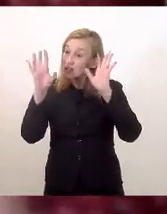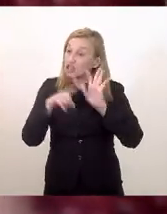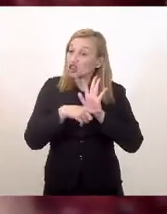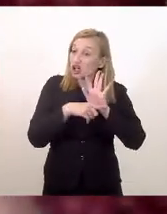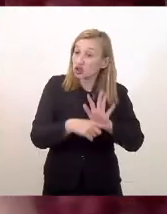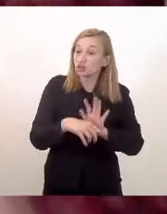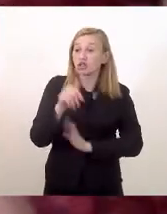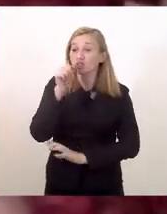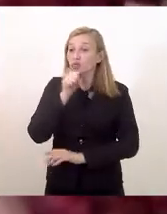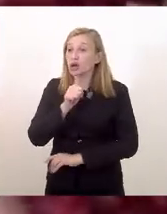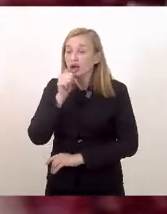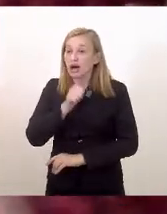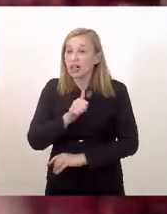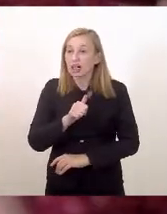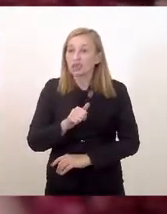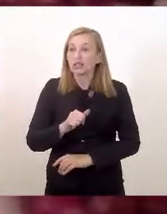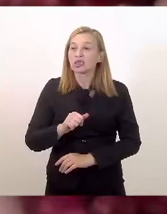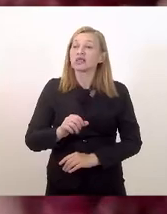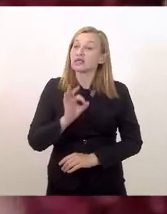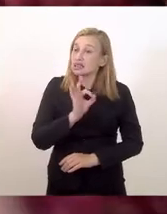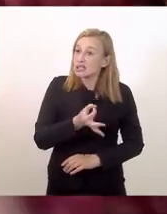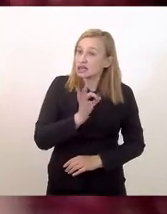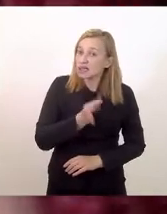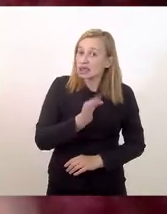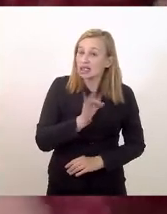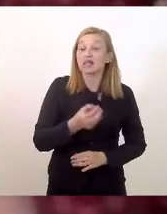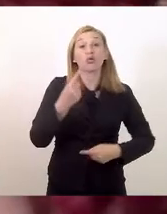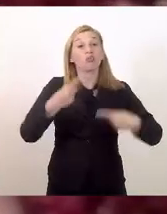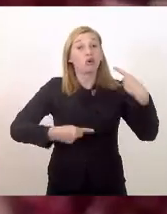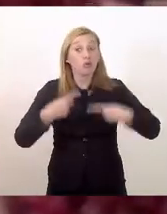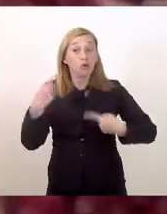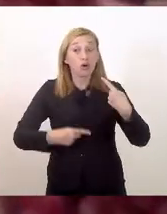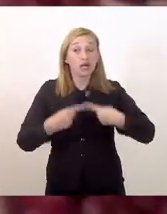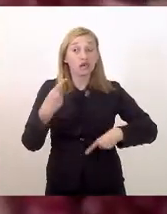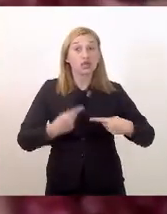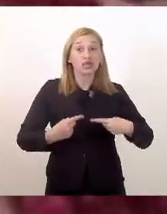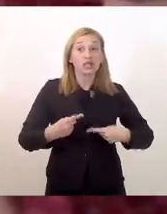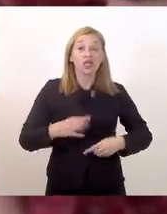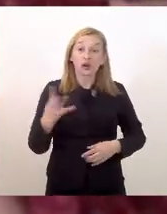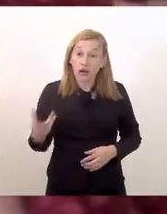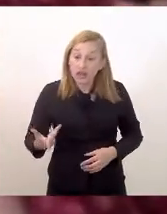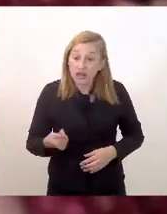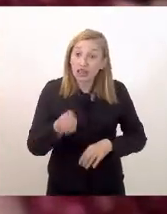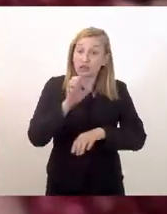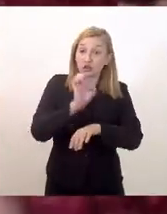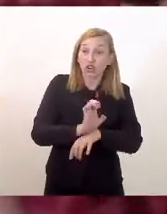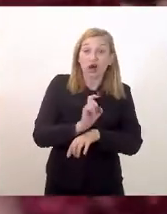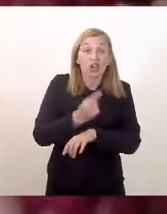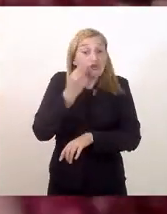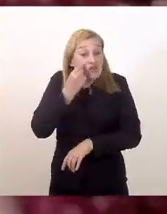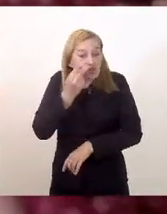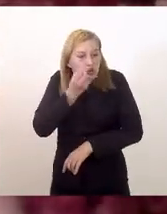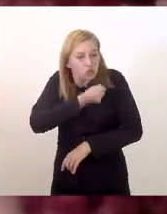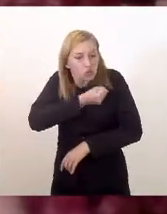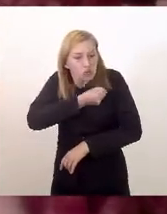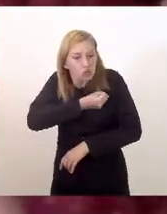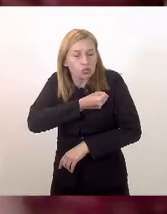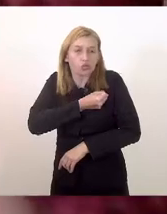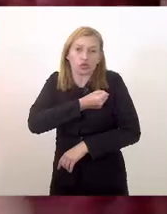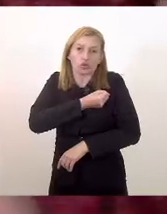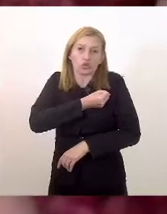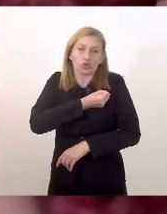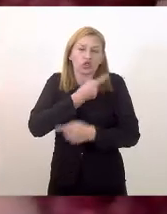Atendimento às Mulheres, serem, de fato, uma política efetiva de Estado. Nós vemos que os números de